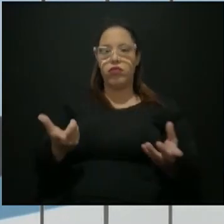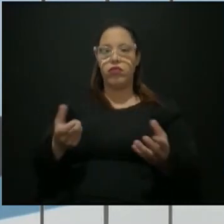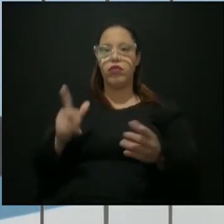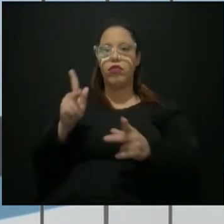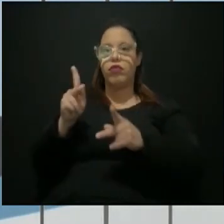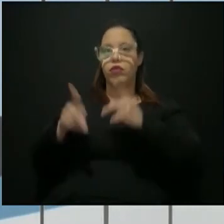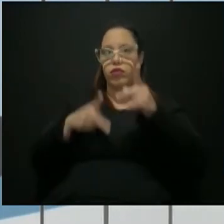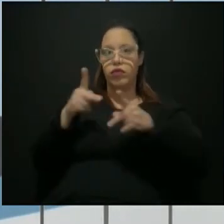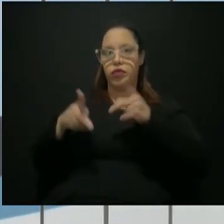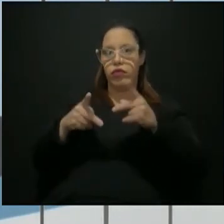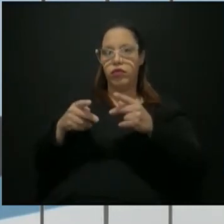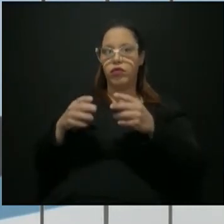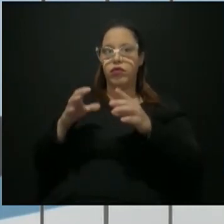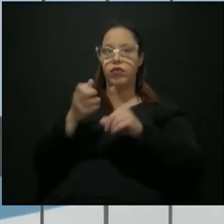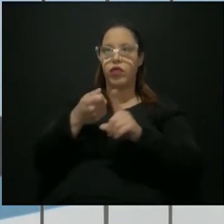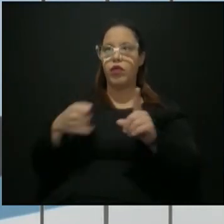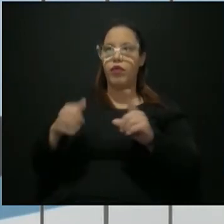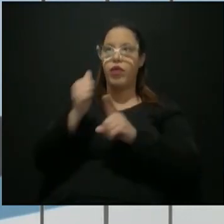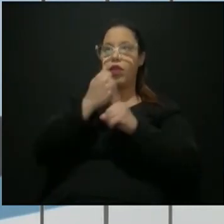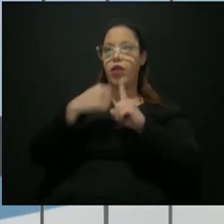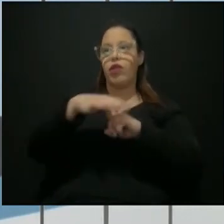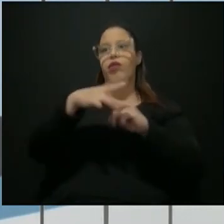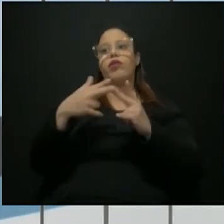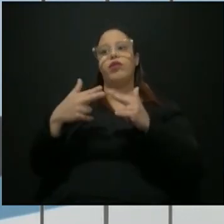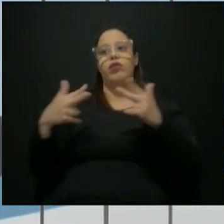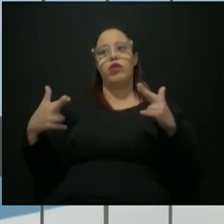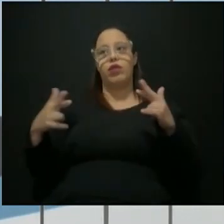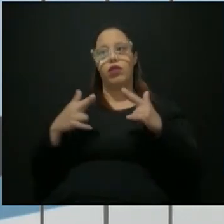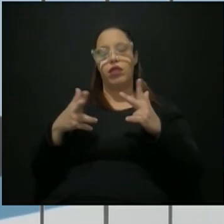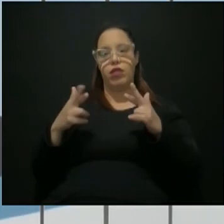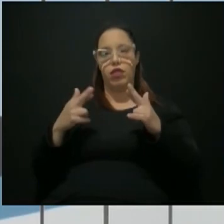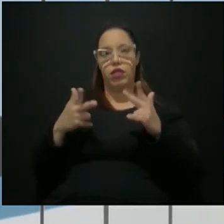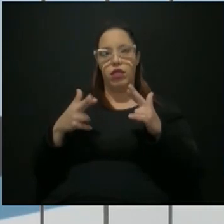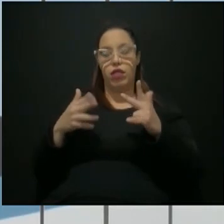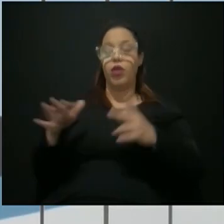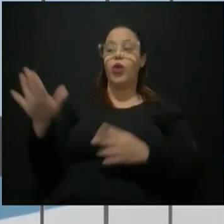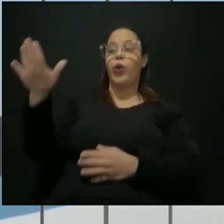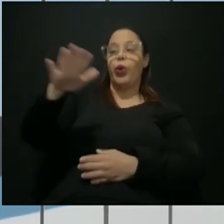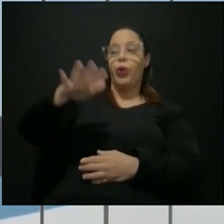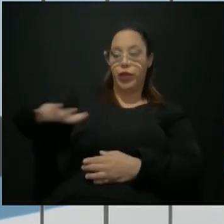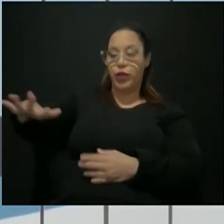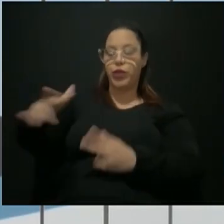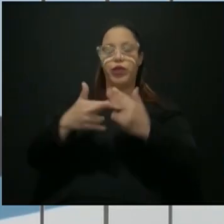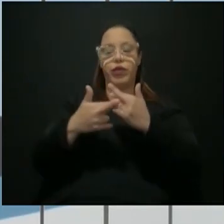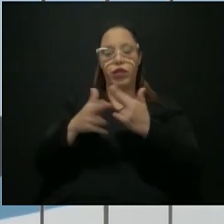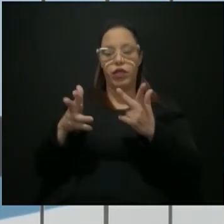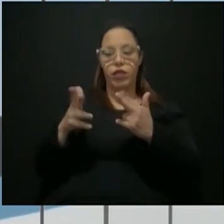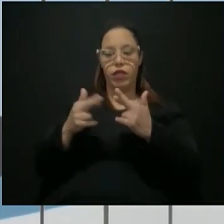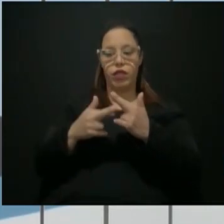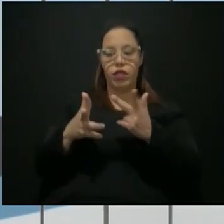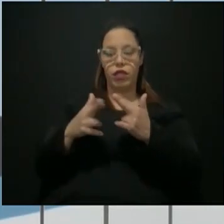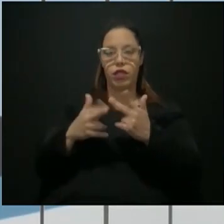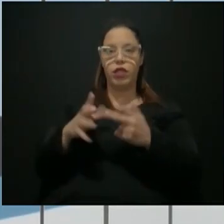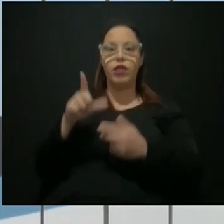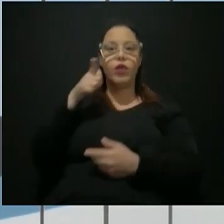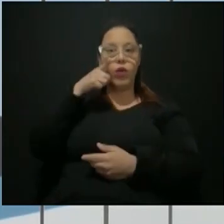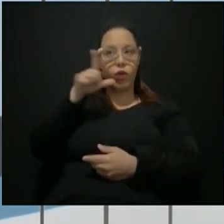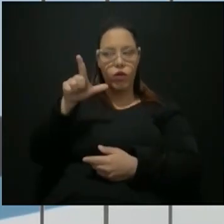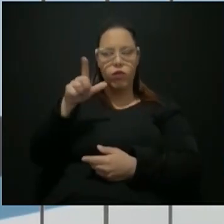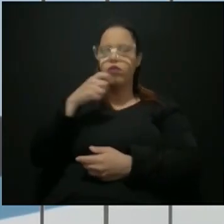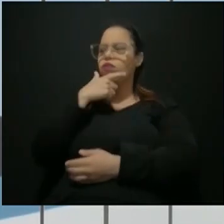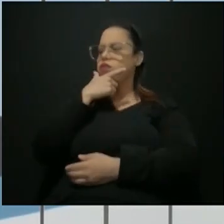características socioeconômicas diferentes ou regionais diferentes. E aí a gente conseguiu verificar que